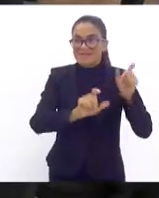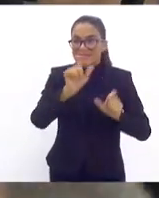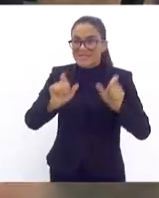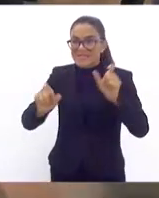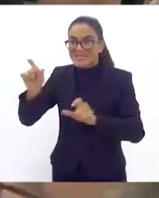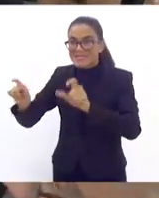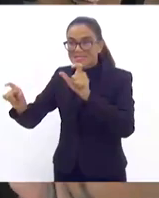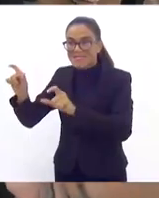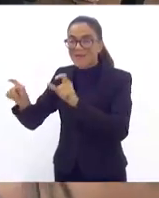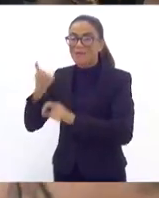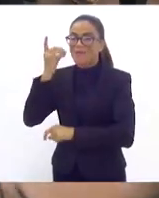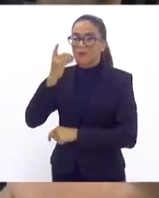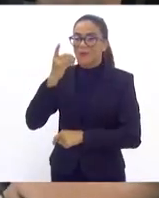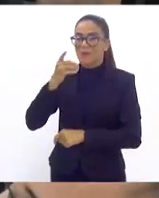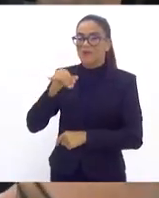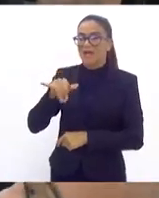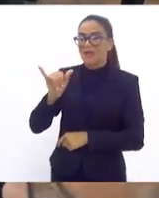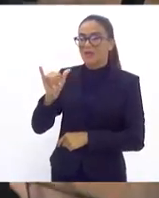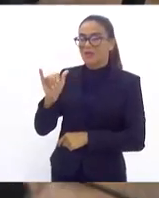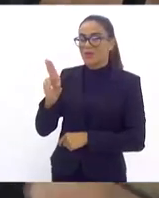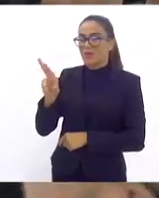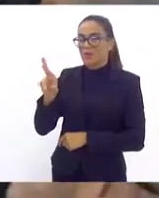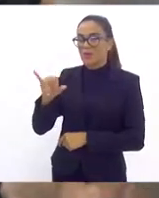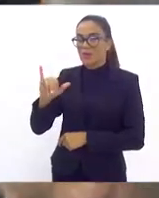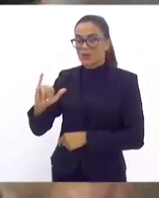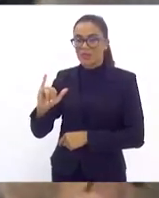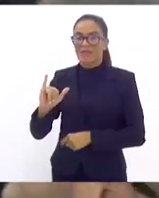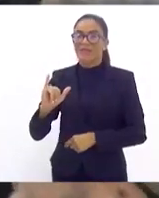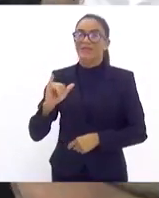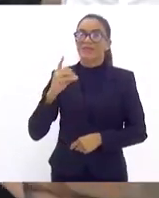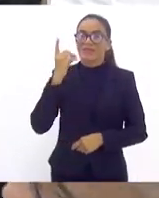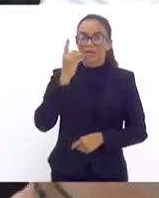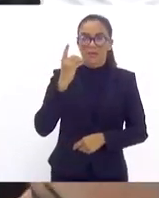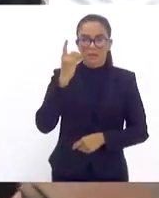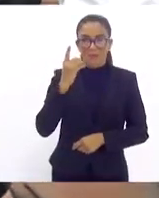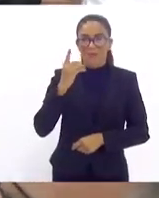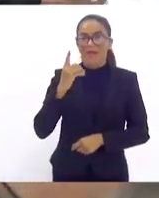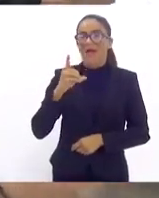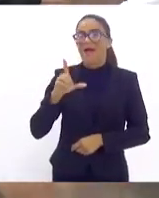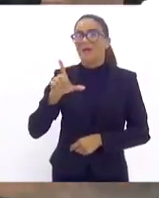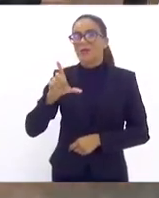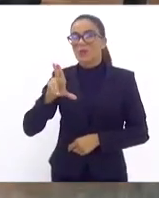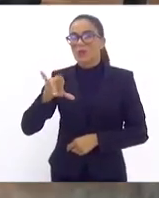Serafini, deputado Yuri, ecodeputado Carlos Mink, deputado Luiz Paulo,